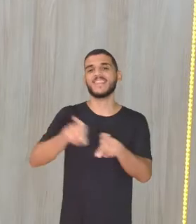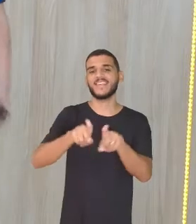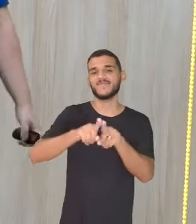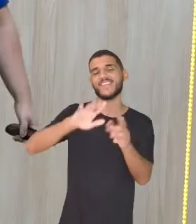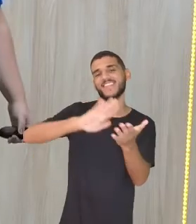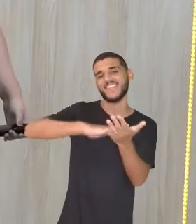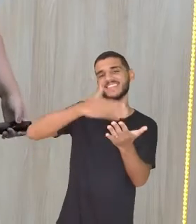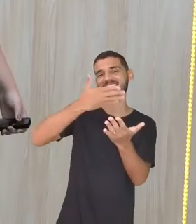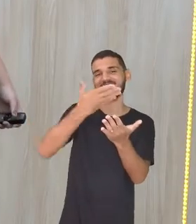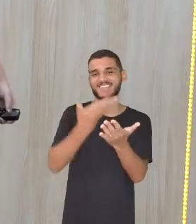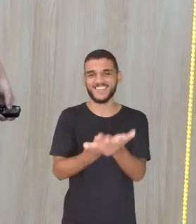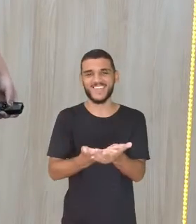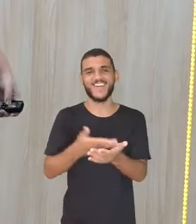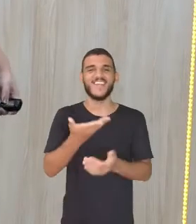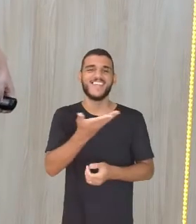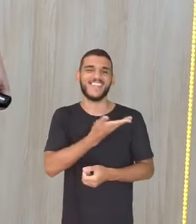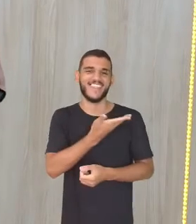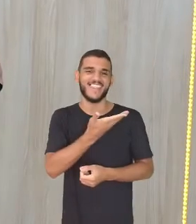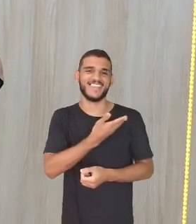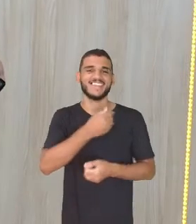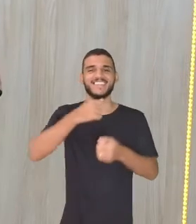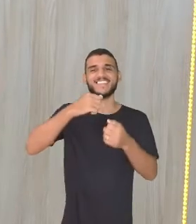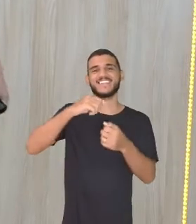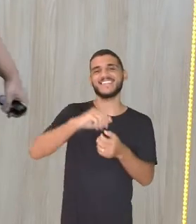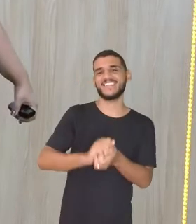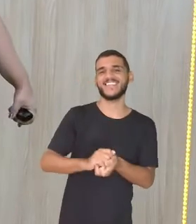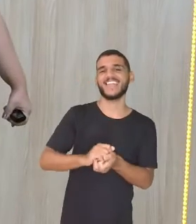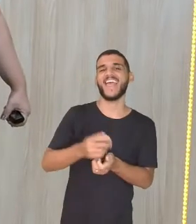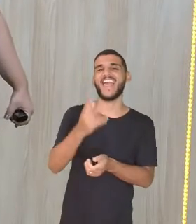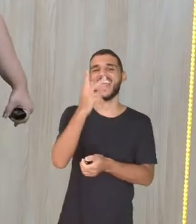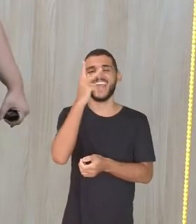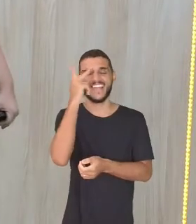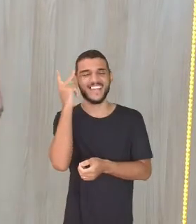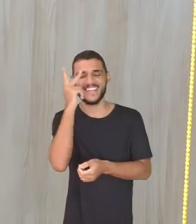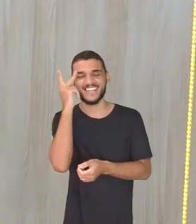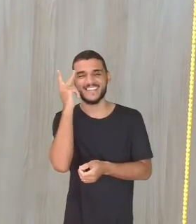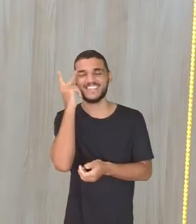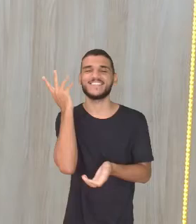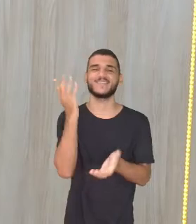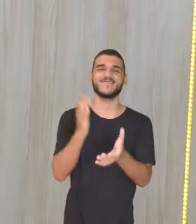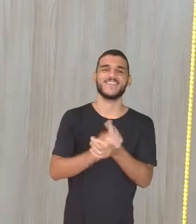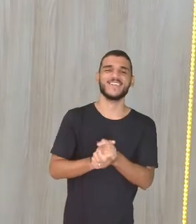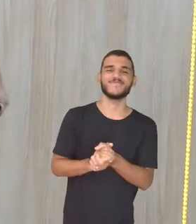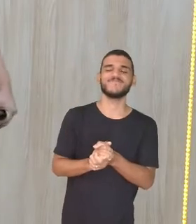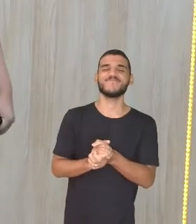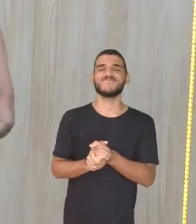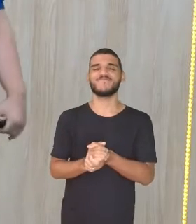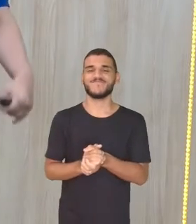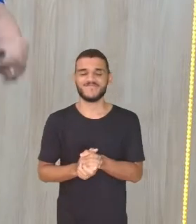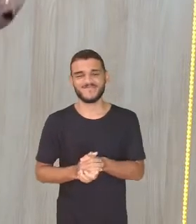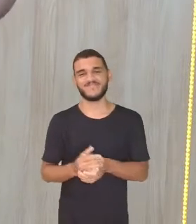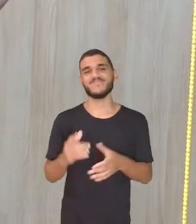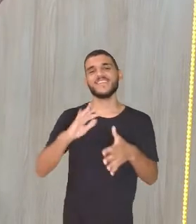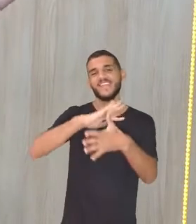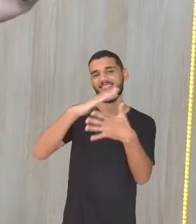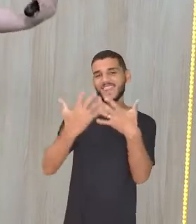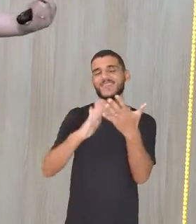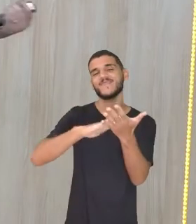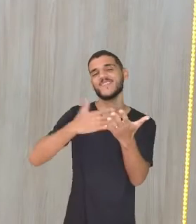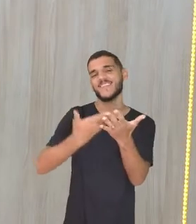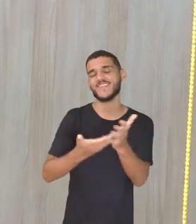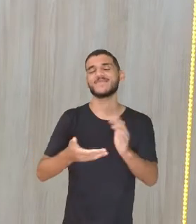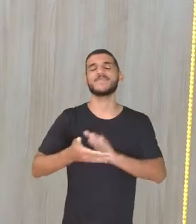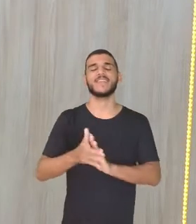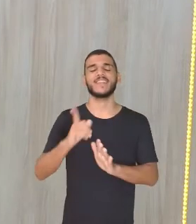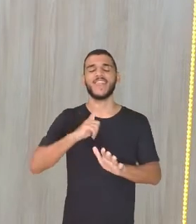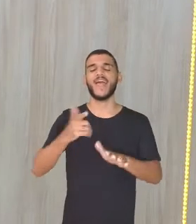intérprete, nosso amigo Cleiton também. Cleiton também, então, tornando a